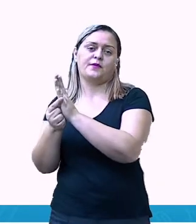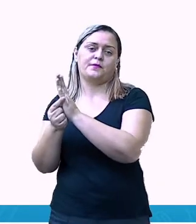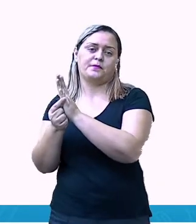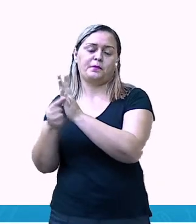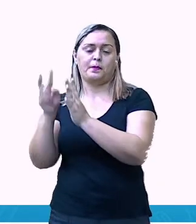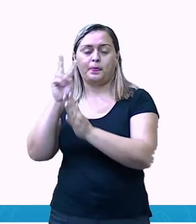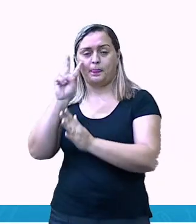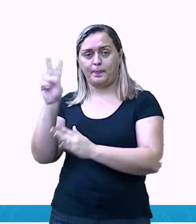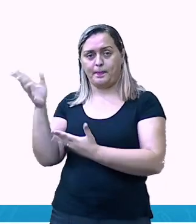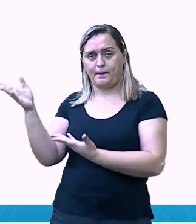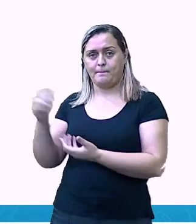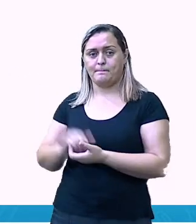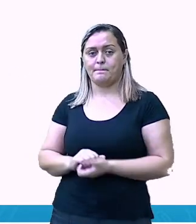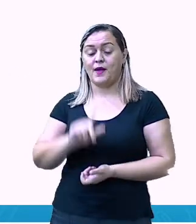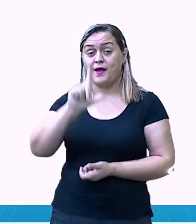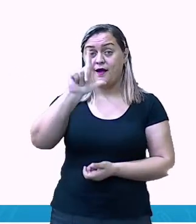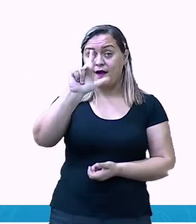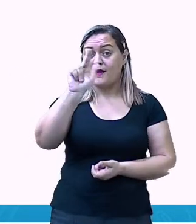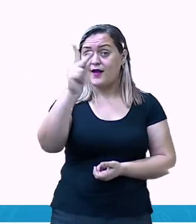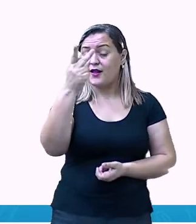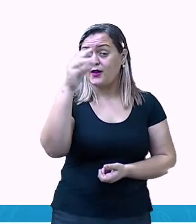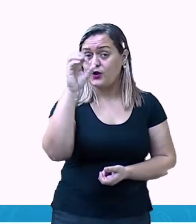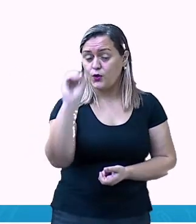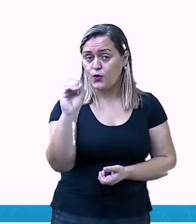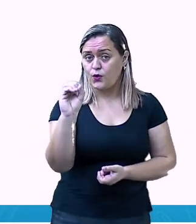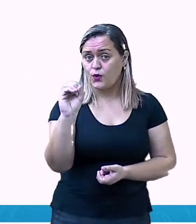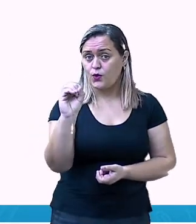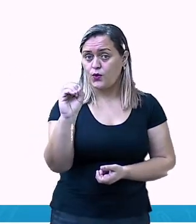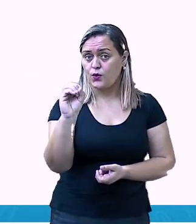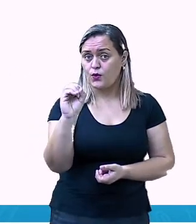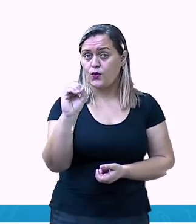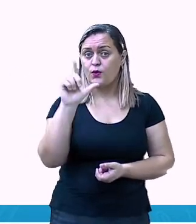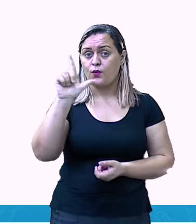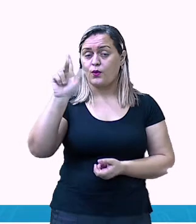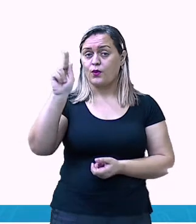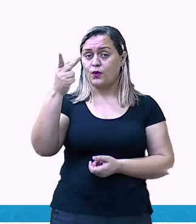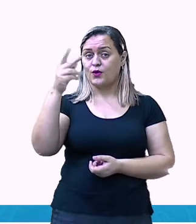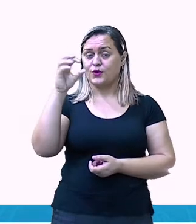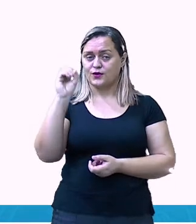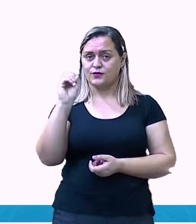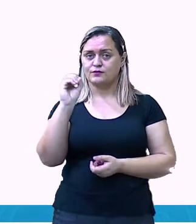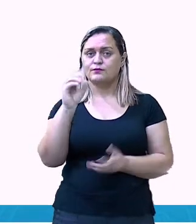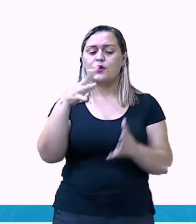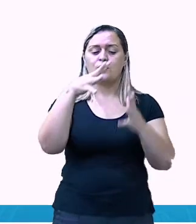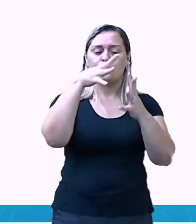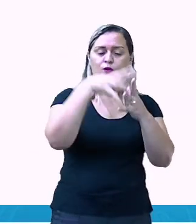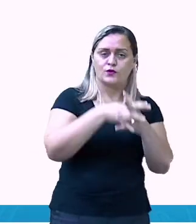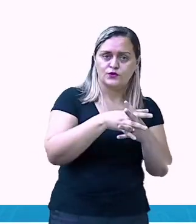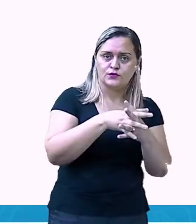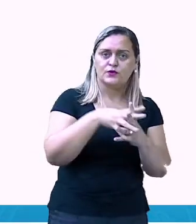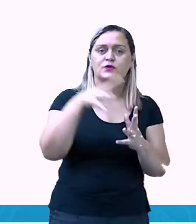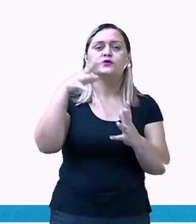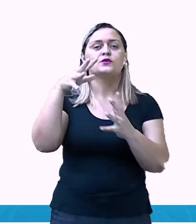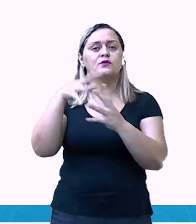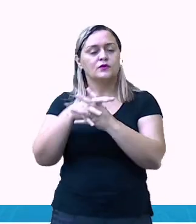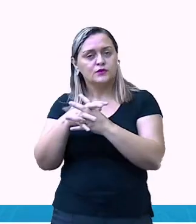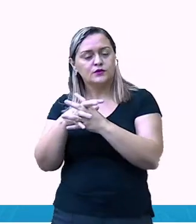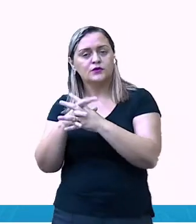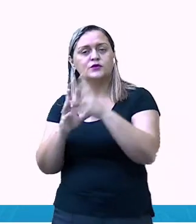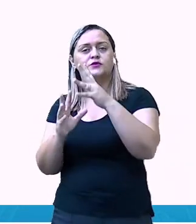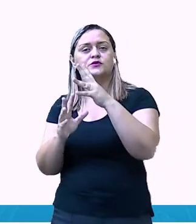em uma mesma sílaba, ele vai fazer esse som. Lh, lh, lh. Se eu tiver com o O, é lhó. Se eu tiver com o A,